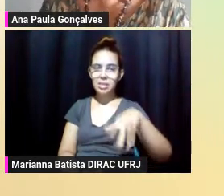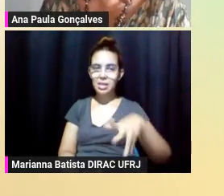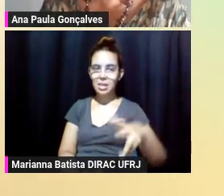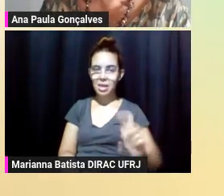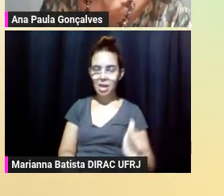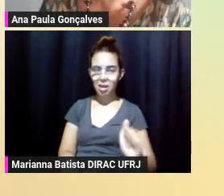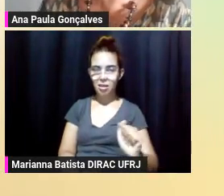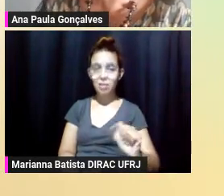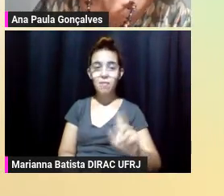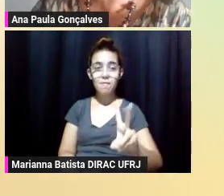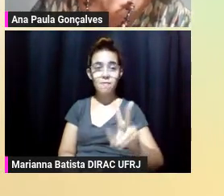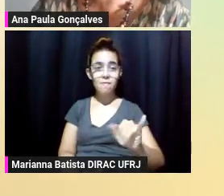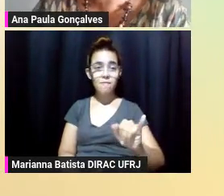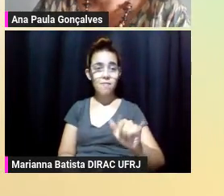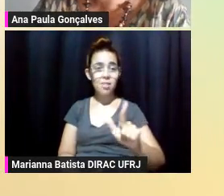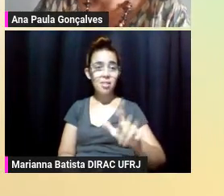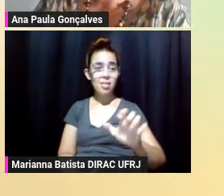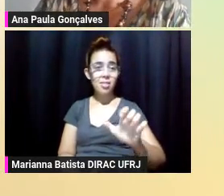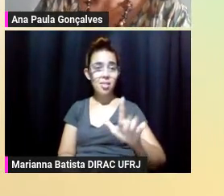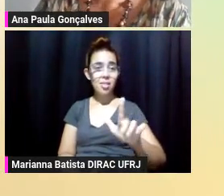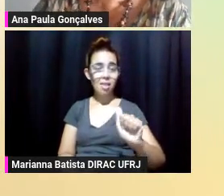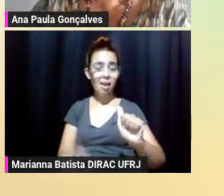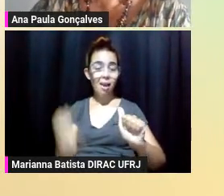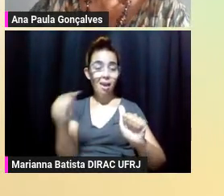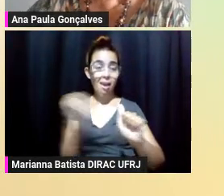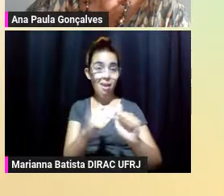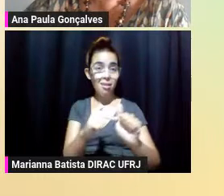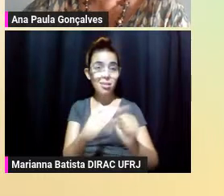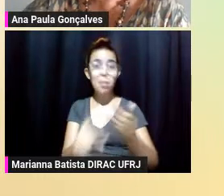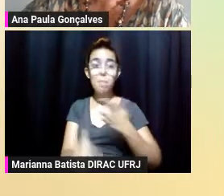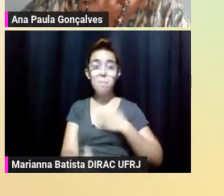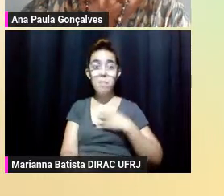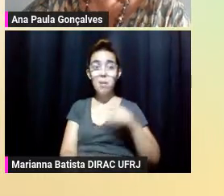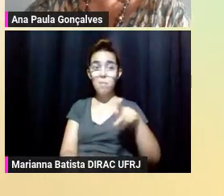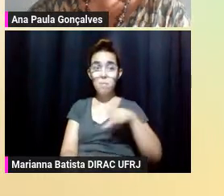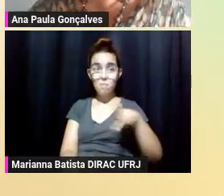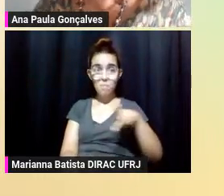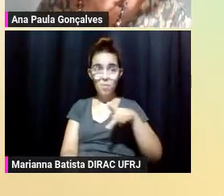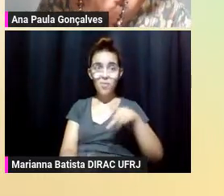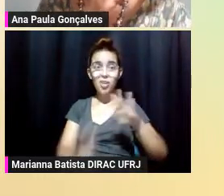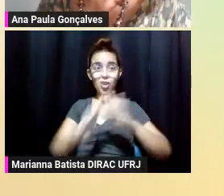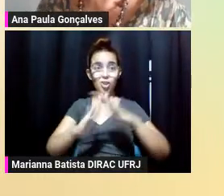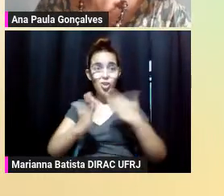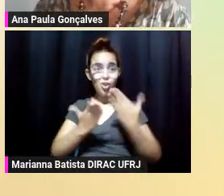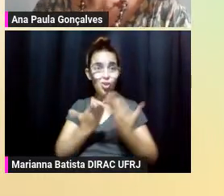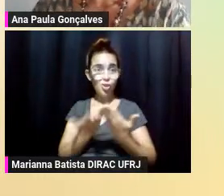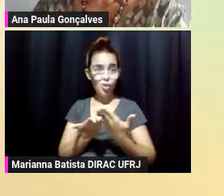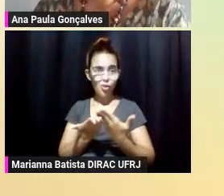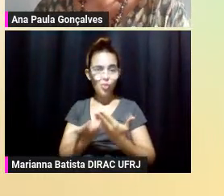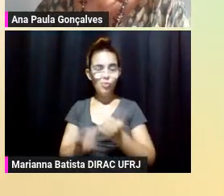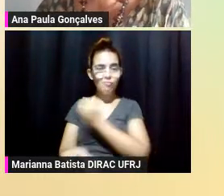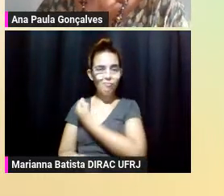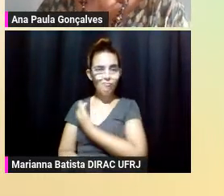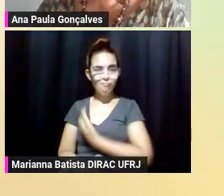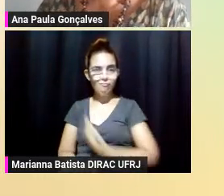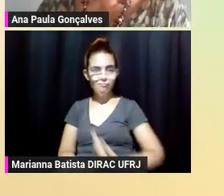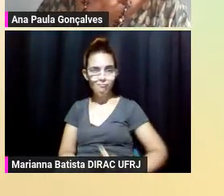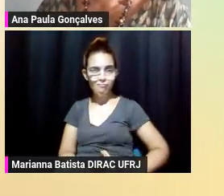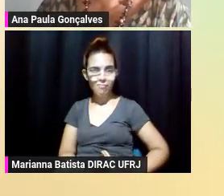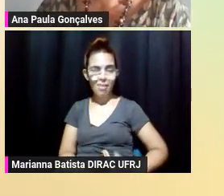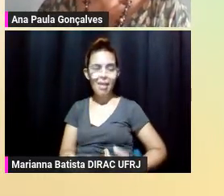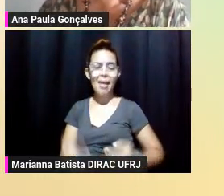no sexto ano e no nono ano, na escola do município, e foi ela que me indicou a escola